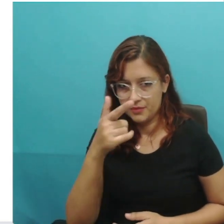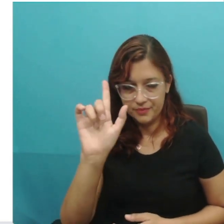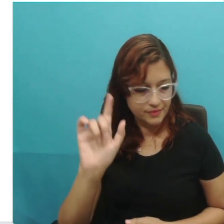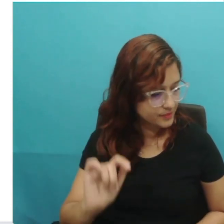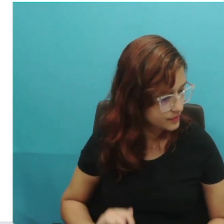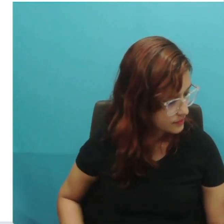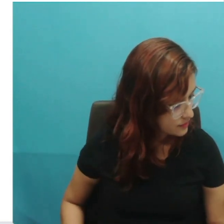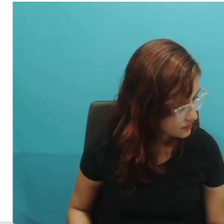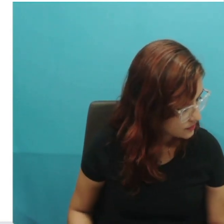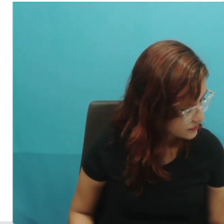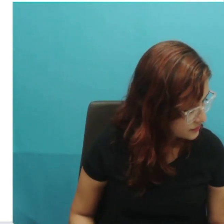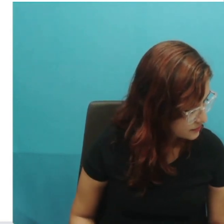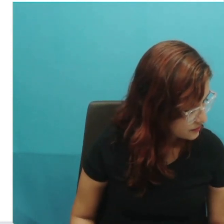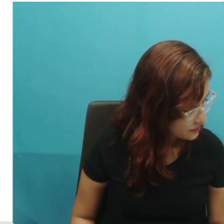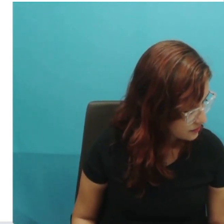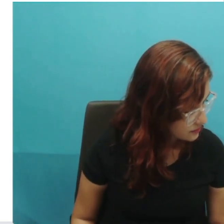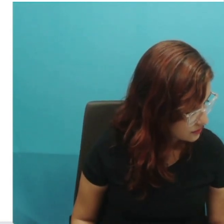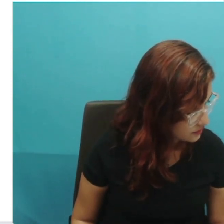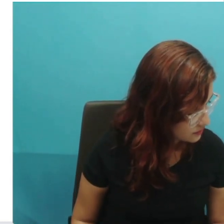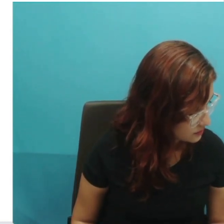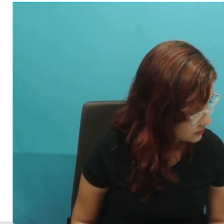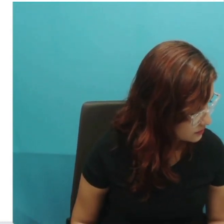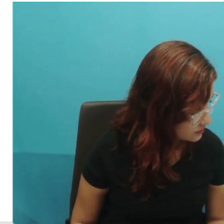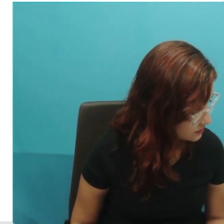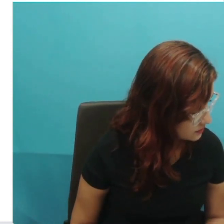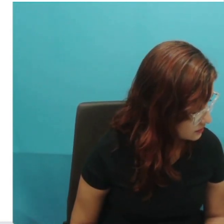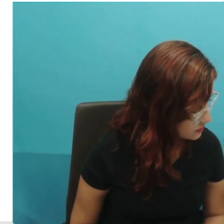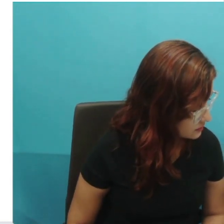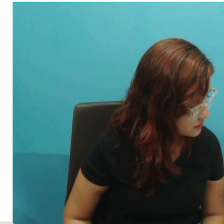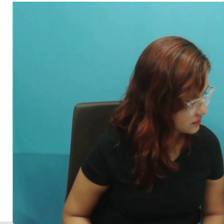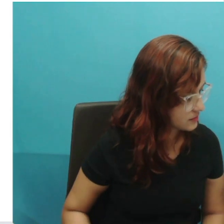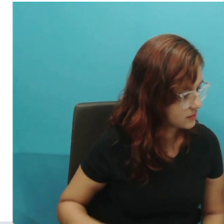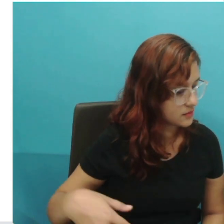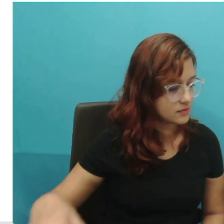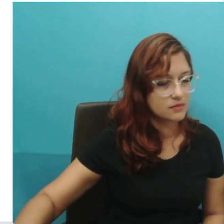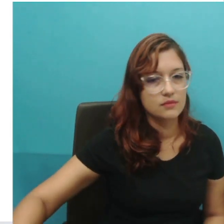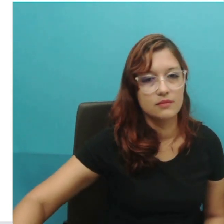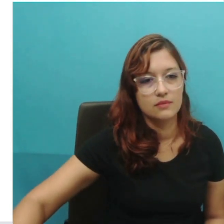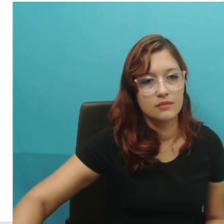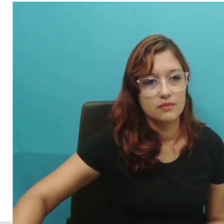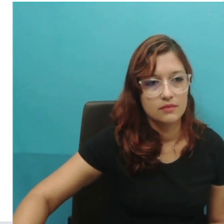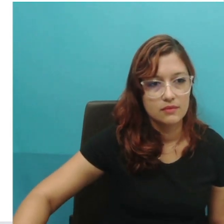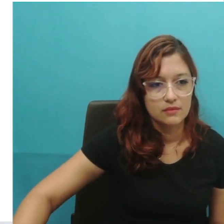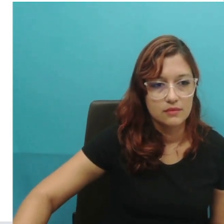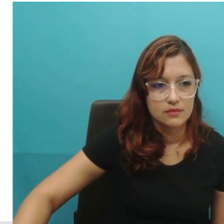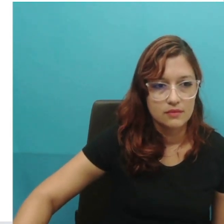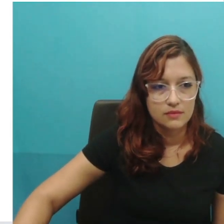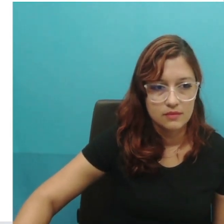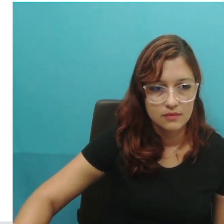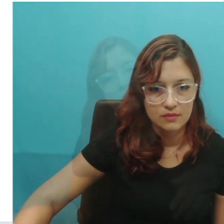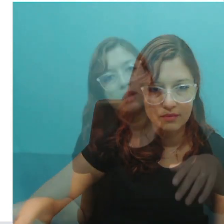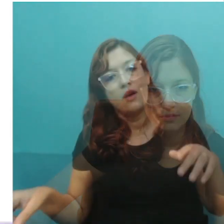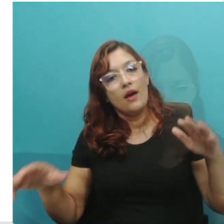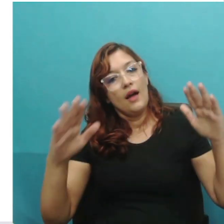assunto. Está se referindo àquele mesmo assunto. Veja outro